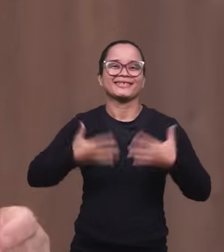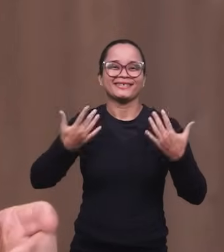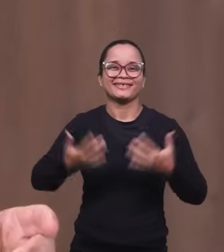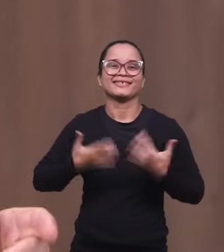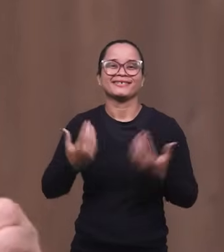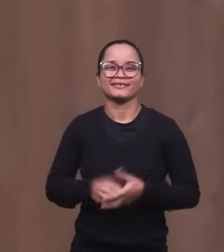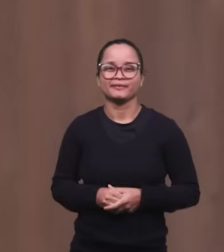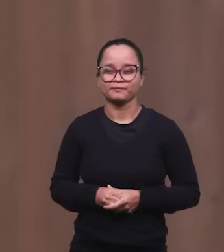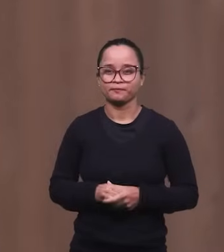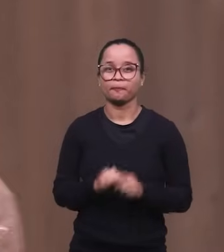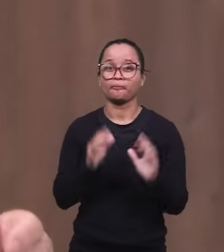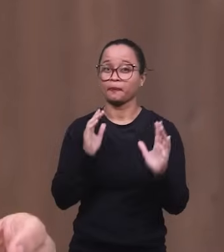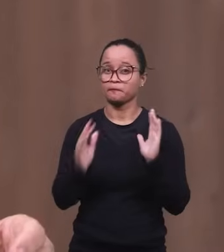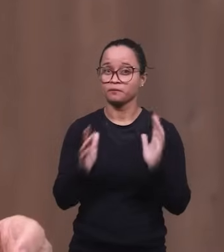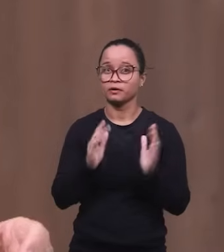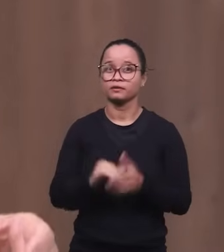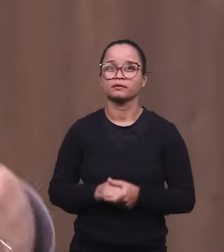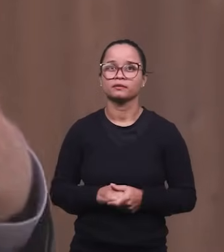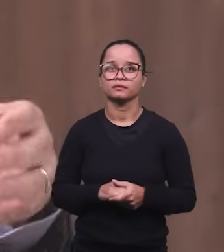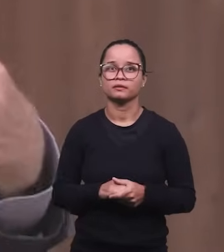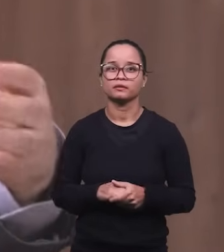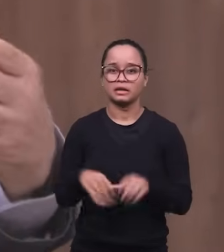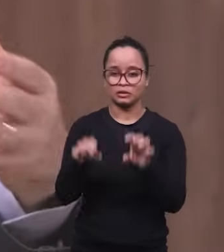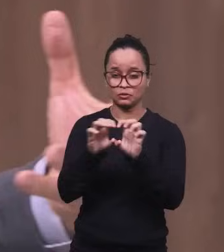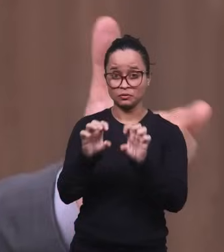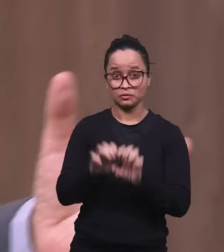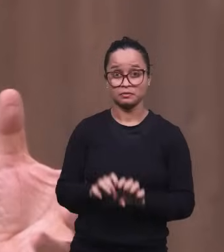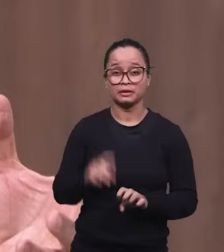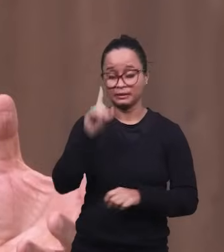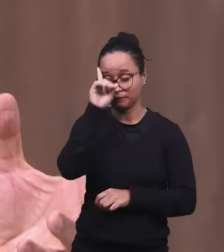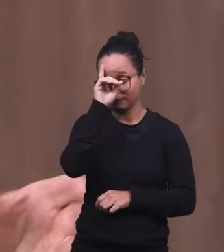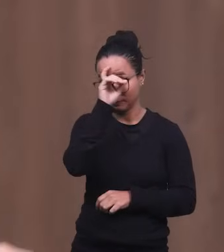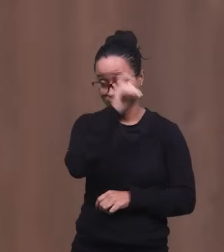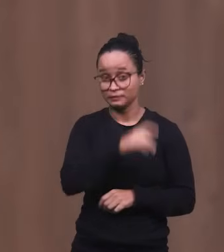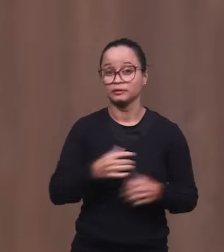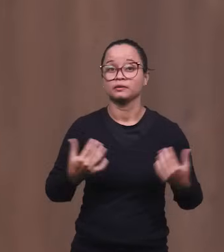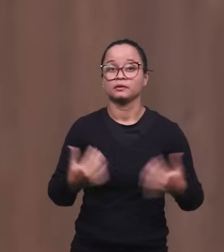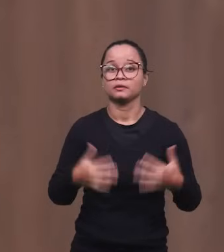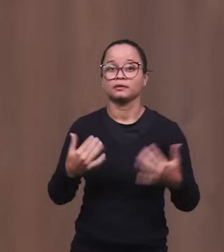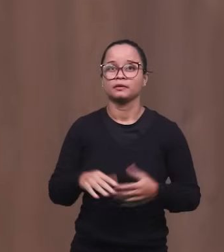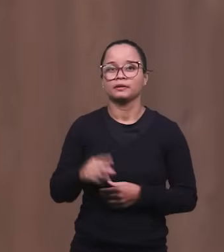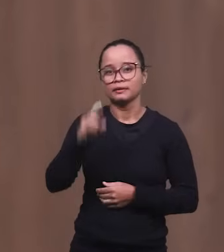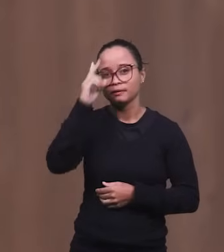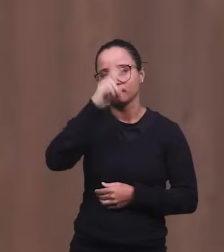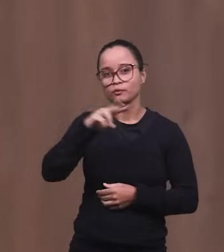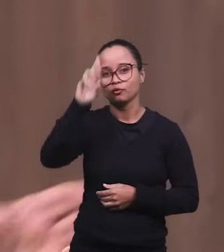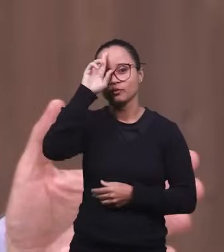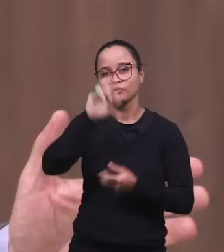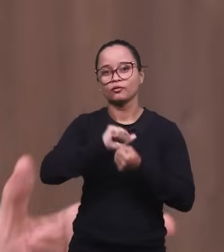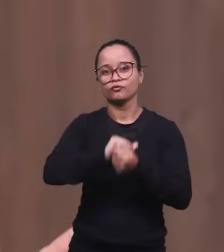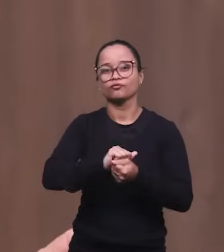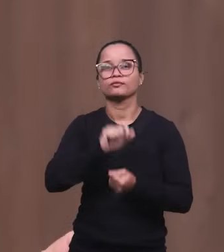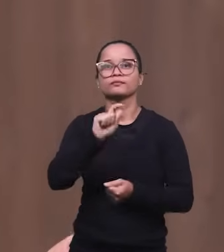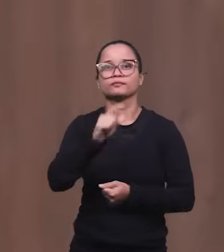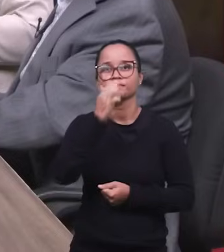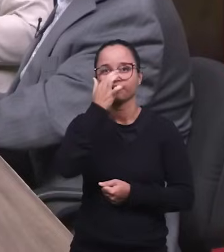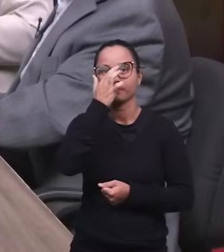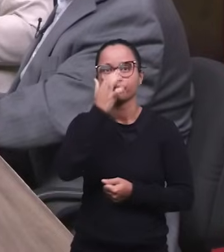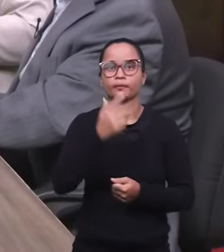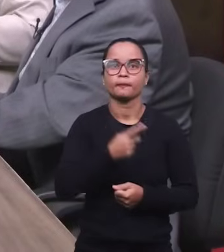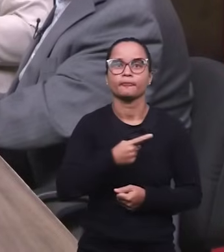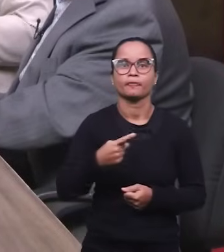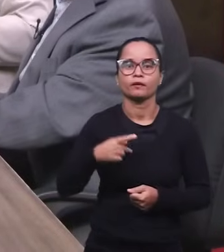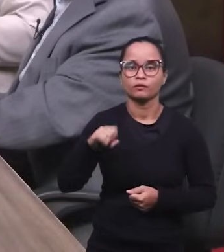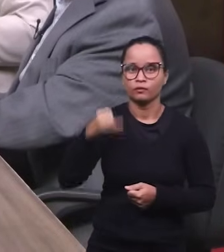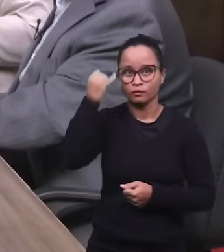da alegria, na hora que as estruturas estão sendo abaladas. Lembre-se, em tudo dai graça, o Senhor é contigo.